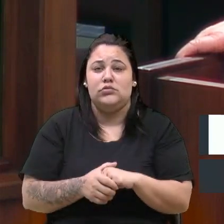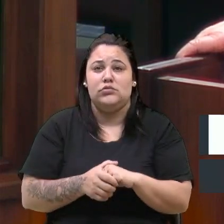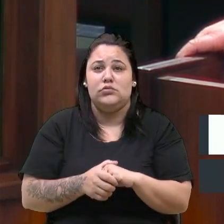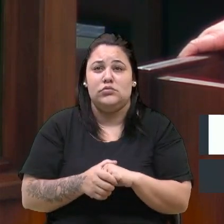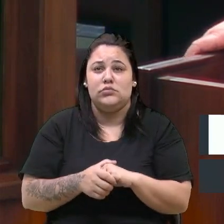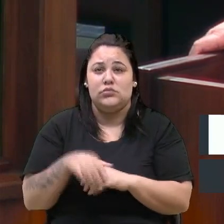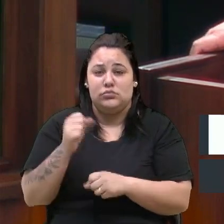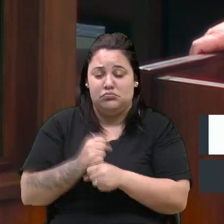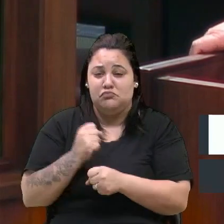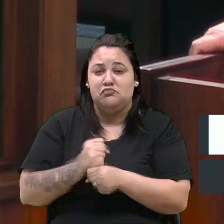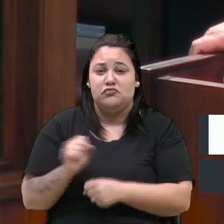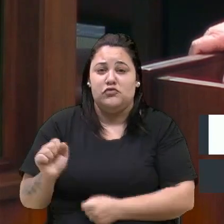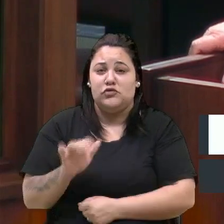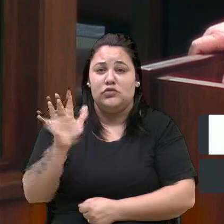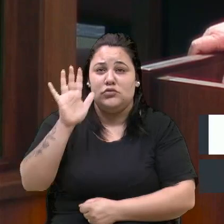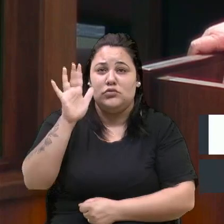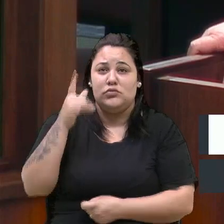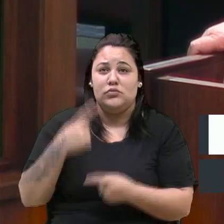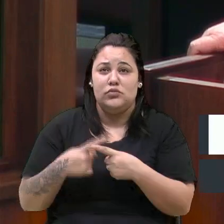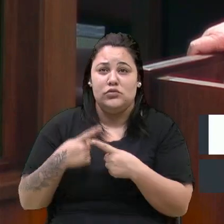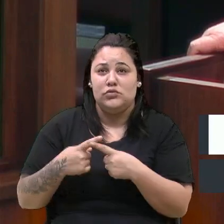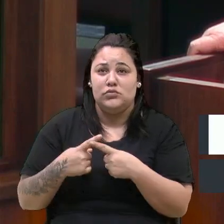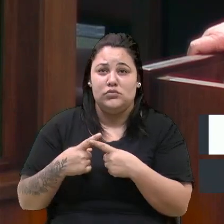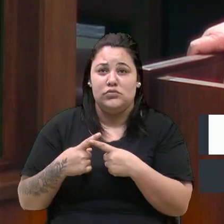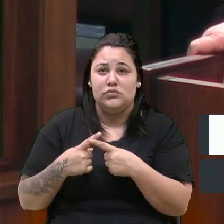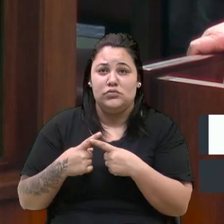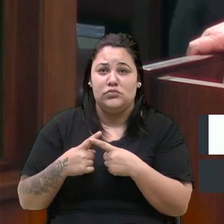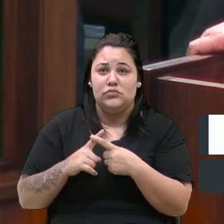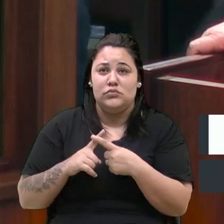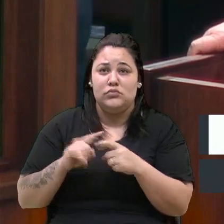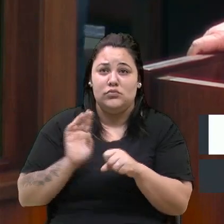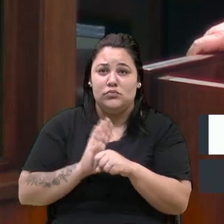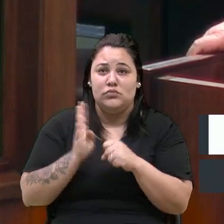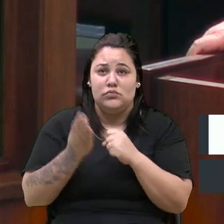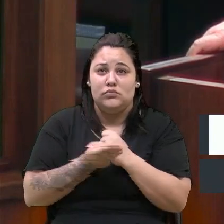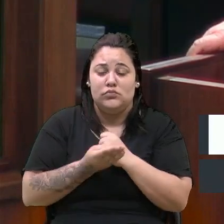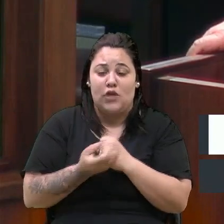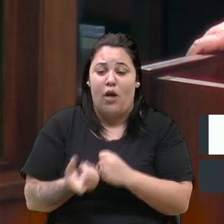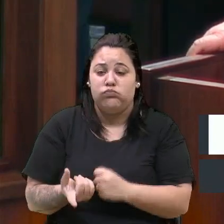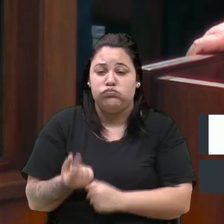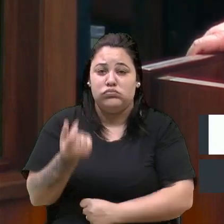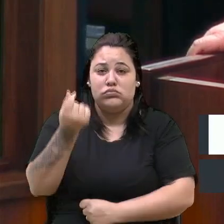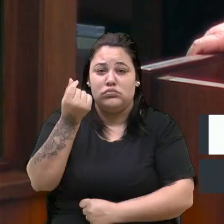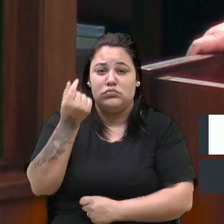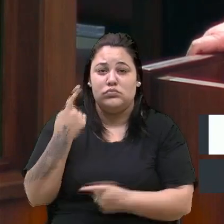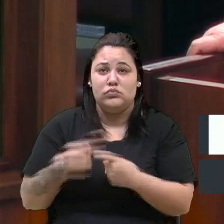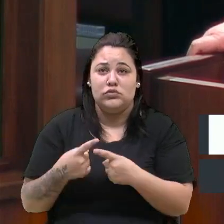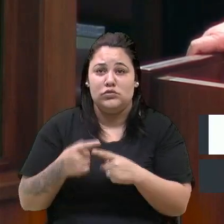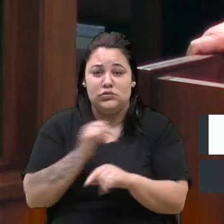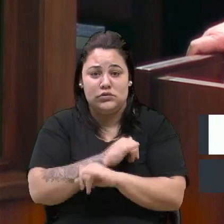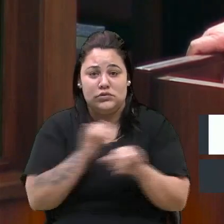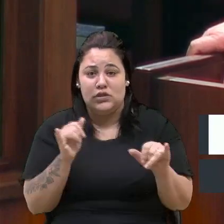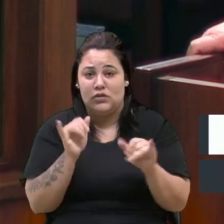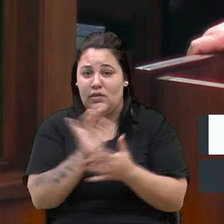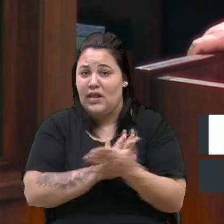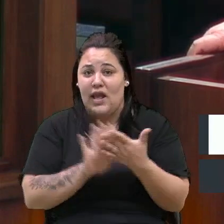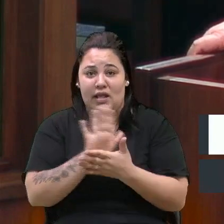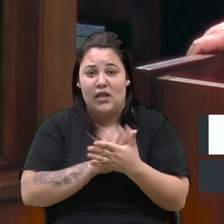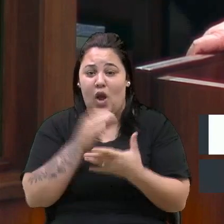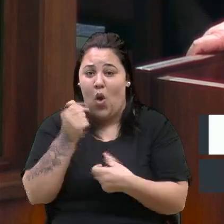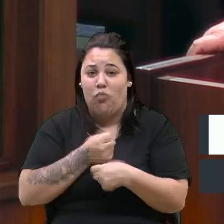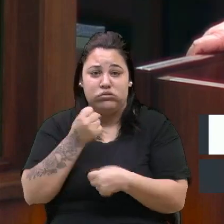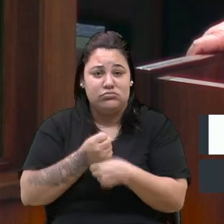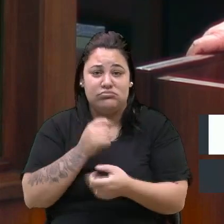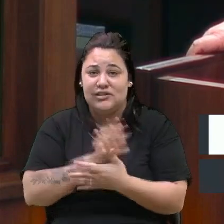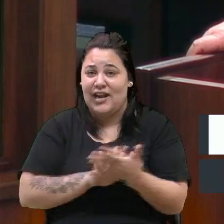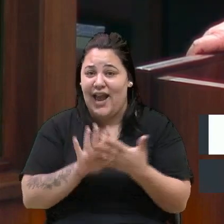rica, porque ontem me senti um bairro, uma região rica, porque não foi anunciado nenhuma obra ontem. Não